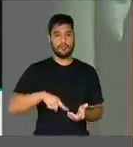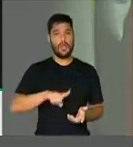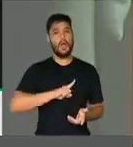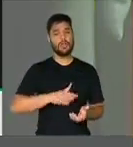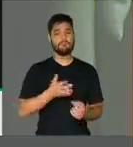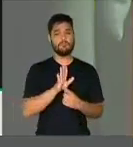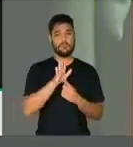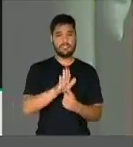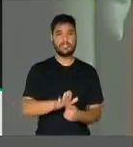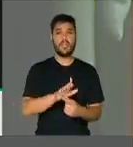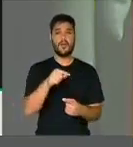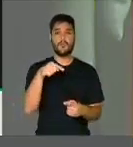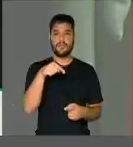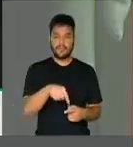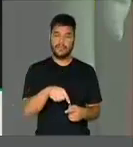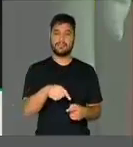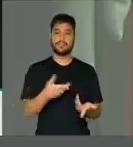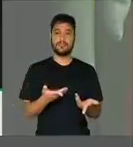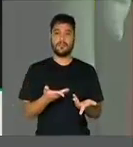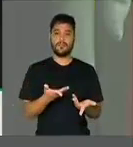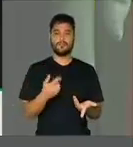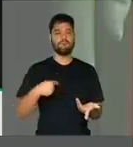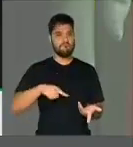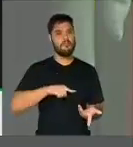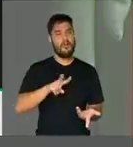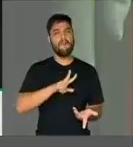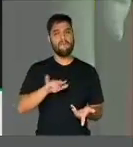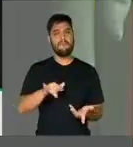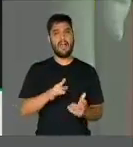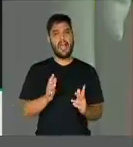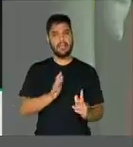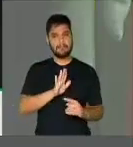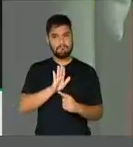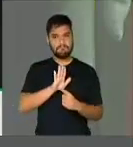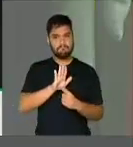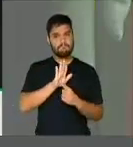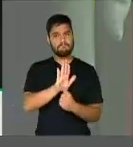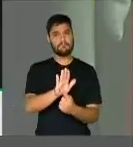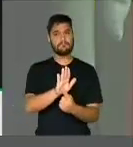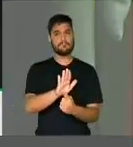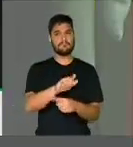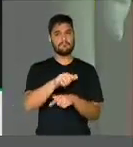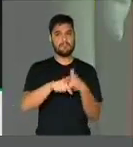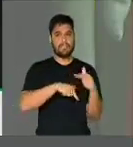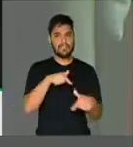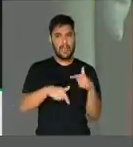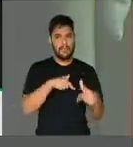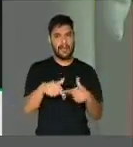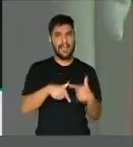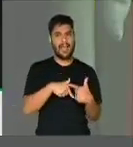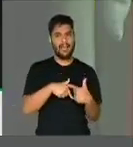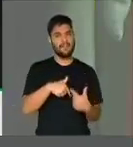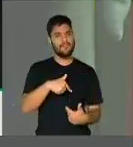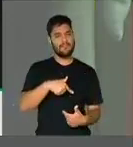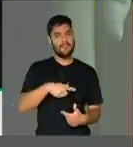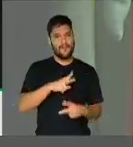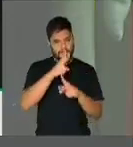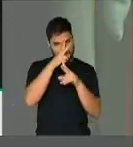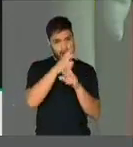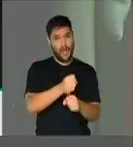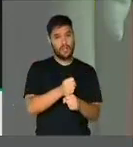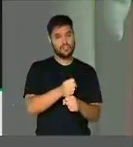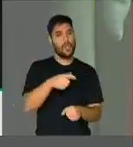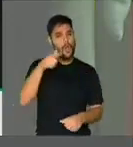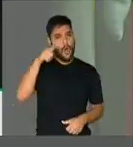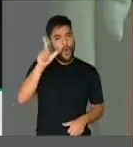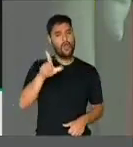essa questão, nós vamos claramente, mas claramente, trabalhar muito duro. Ontem já tivemos uma